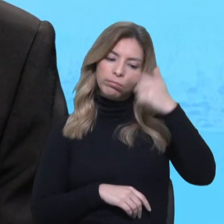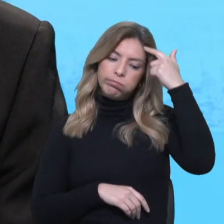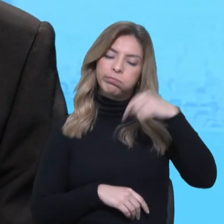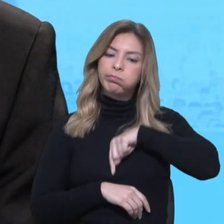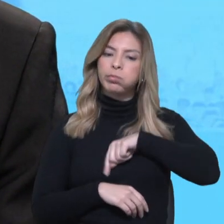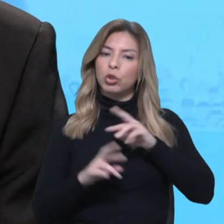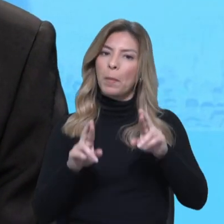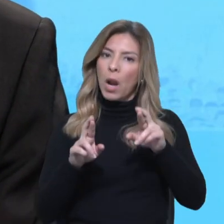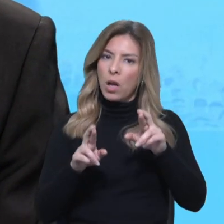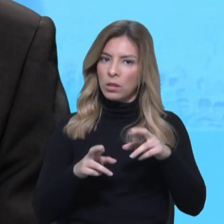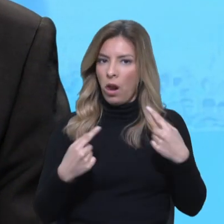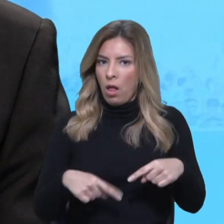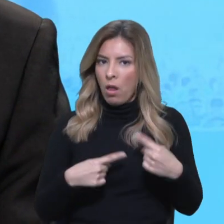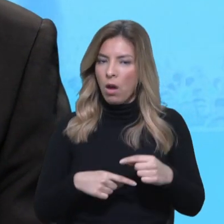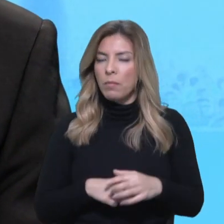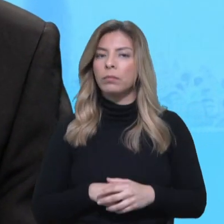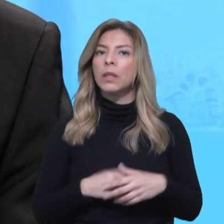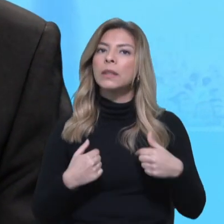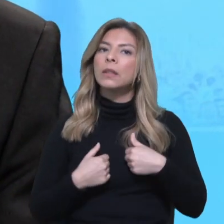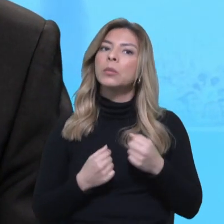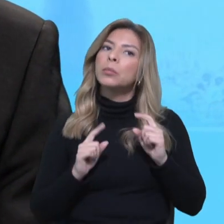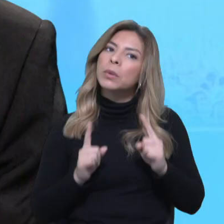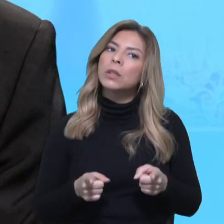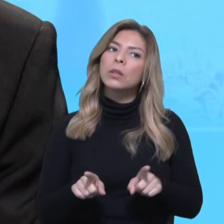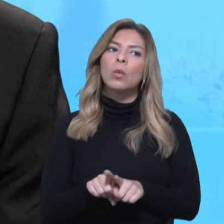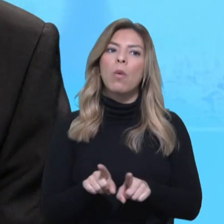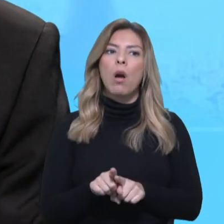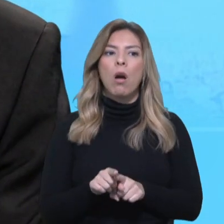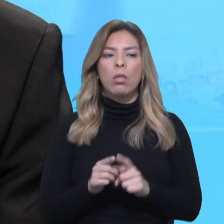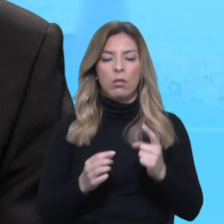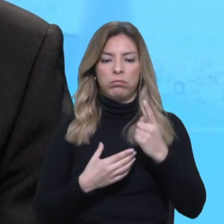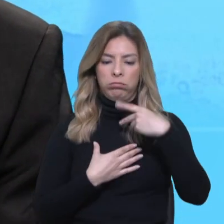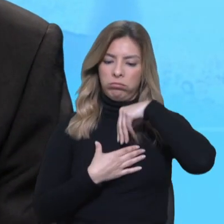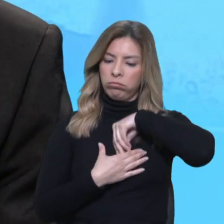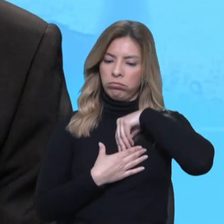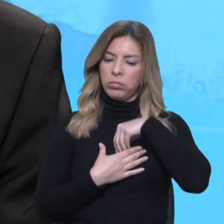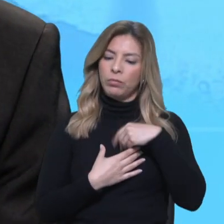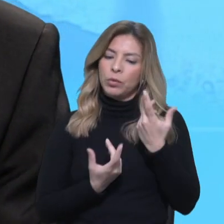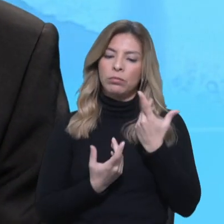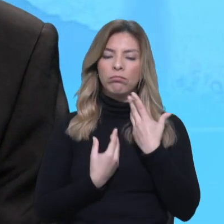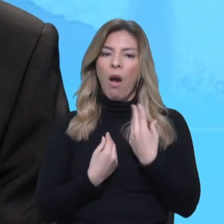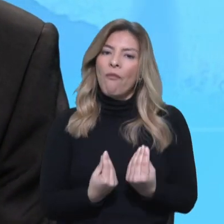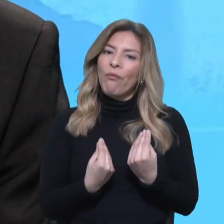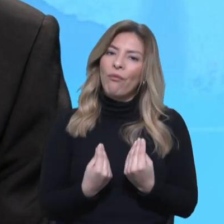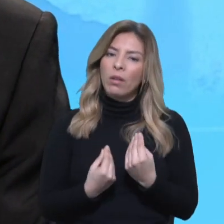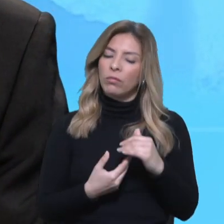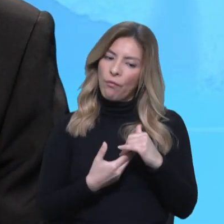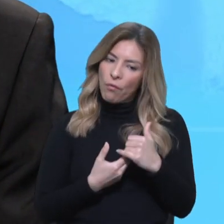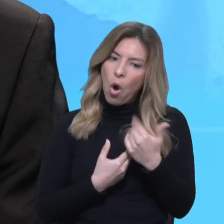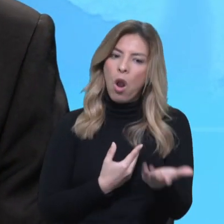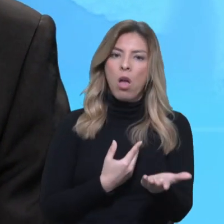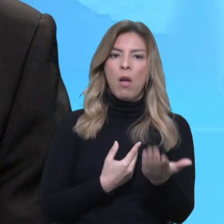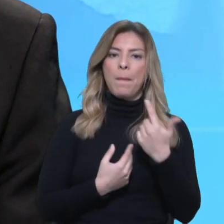e que temos de sair do nosso interior, do nosso aconchego, ir a todas